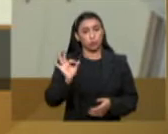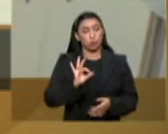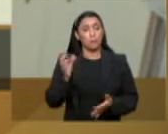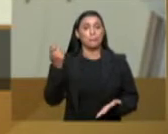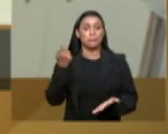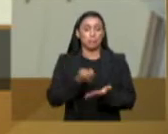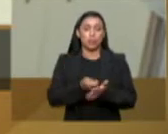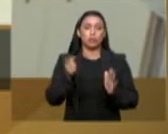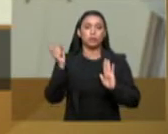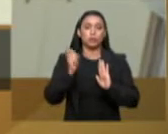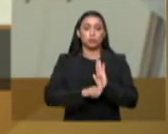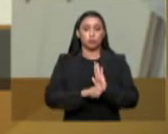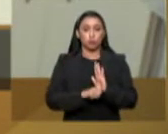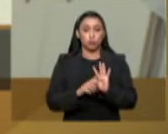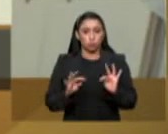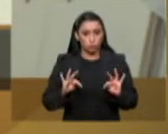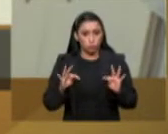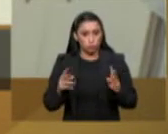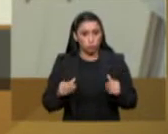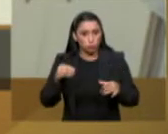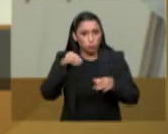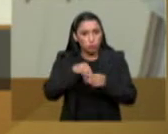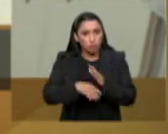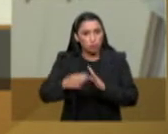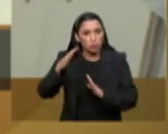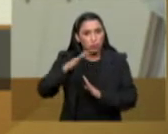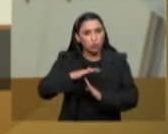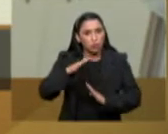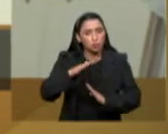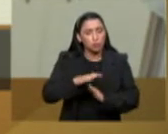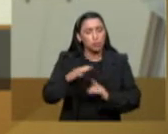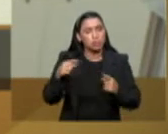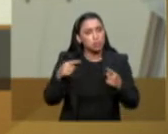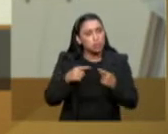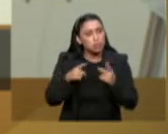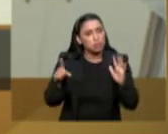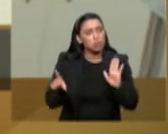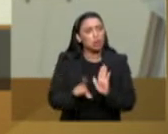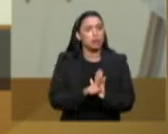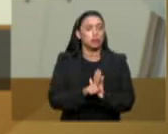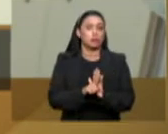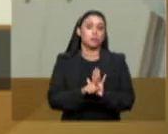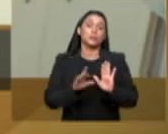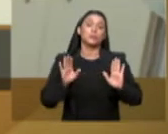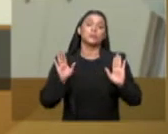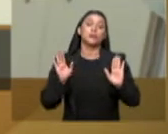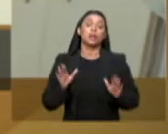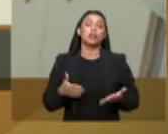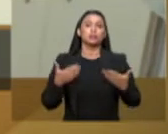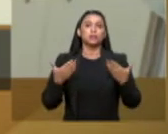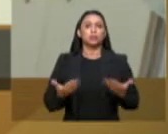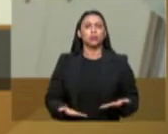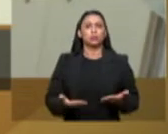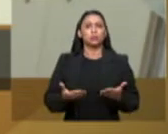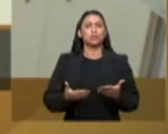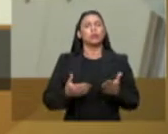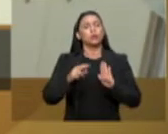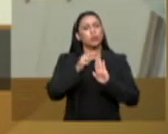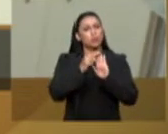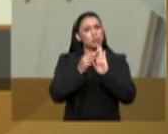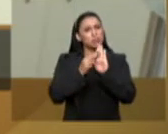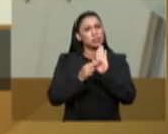Tudo nos estritos limites estabelecidos pela legislação. Diante dessa possibilidade